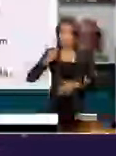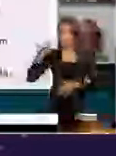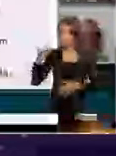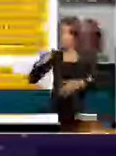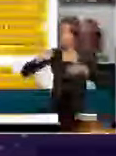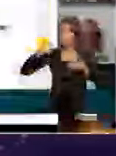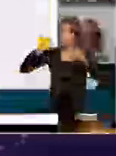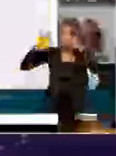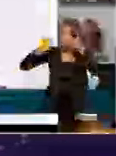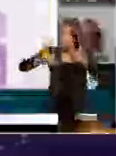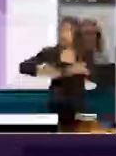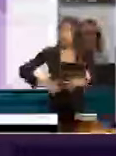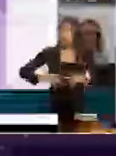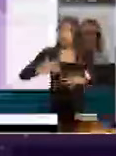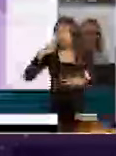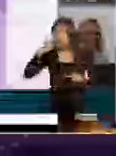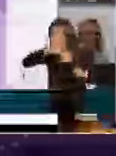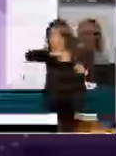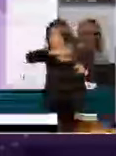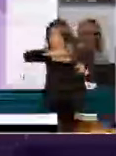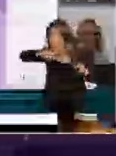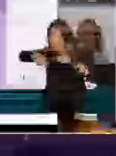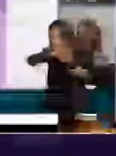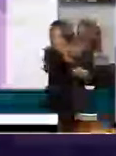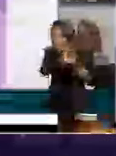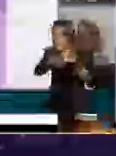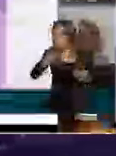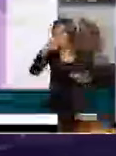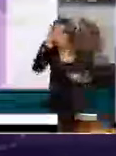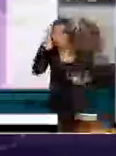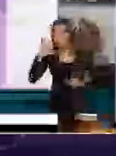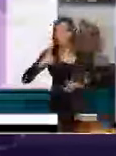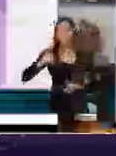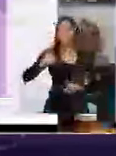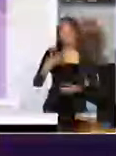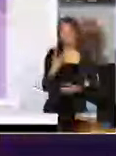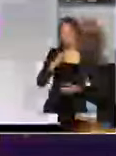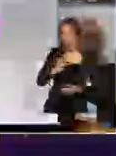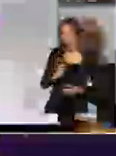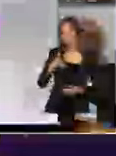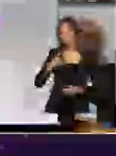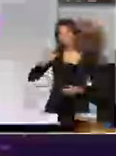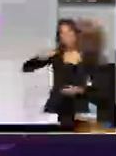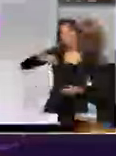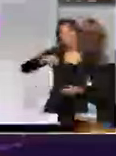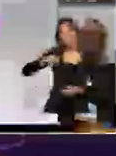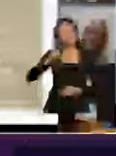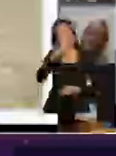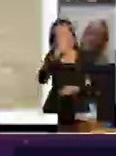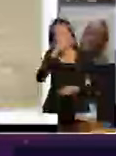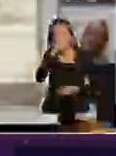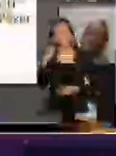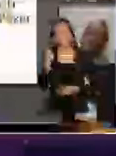quando analisados os pacientes menos de 40 anos, foi visto um maior risco, sim, entre